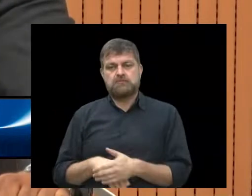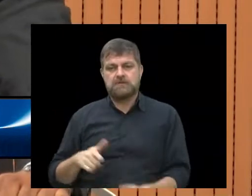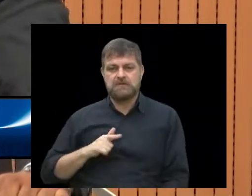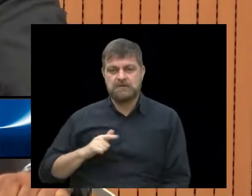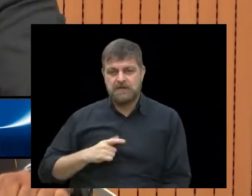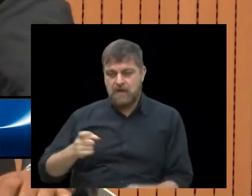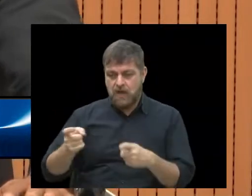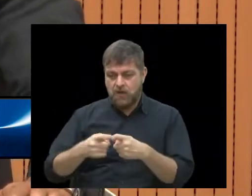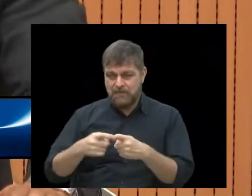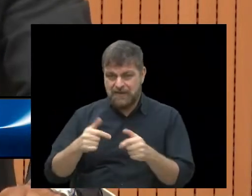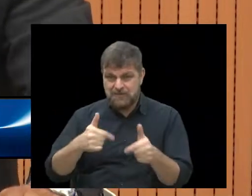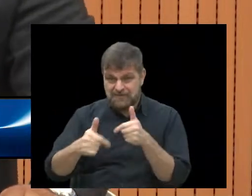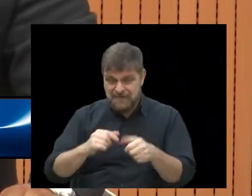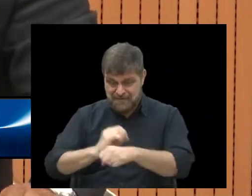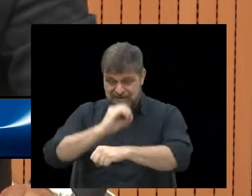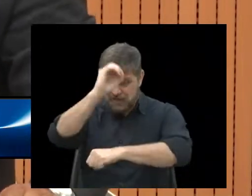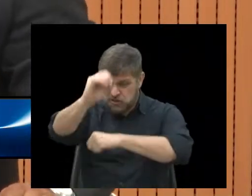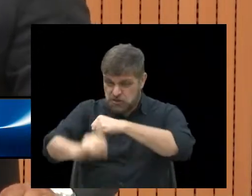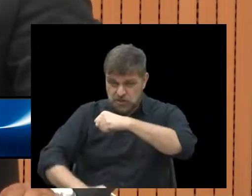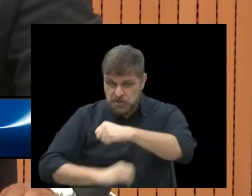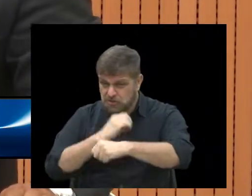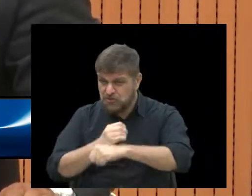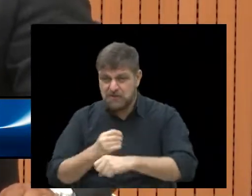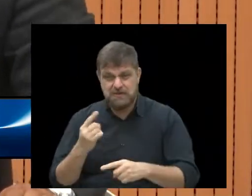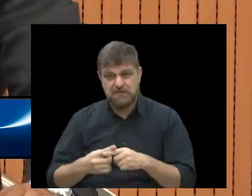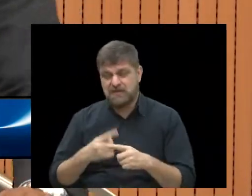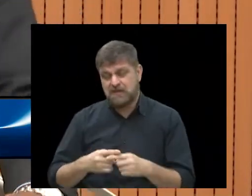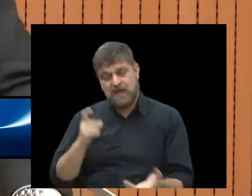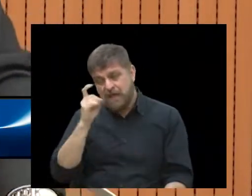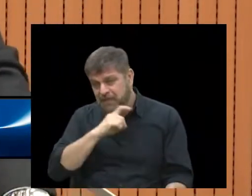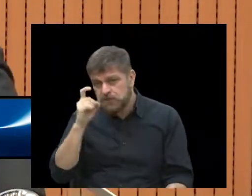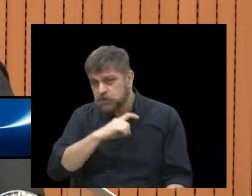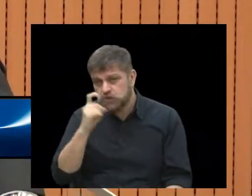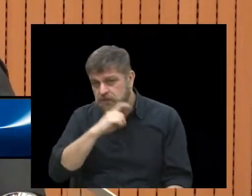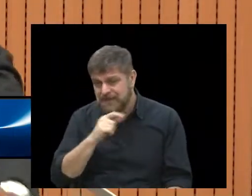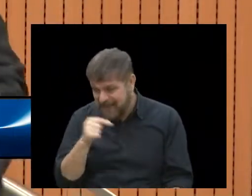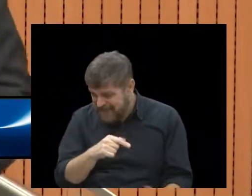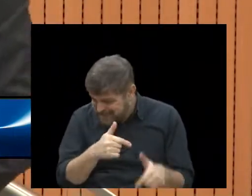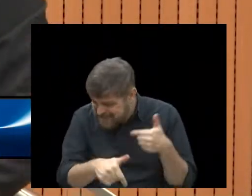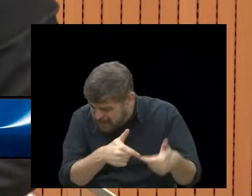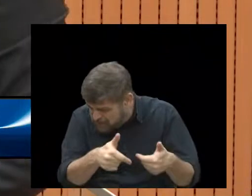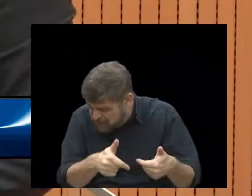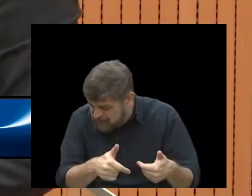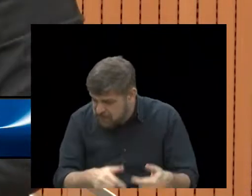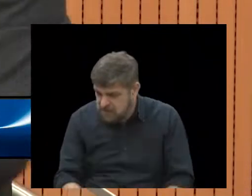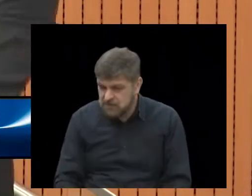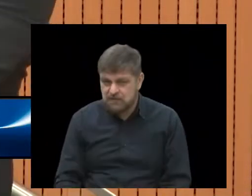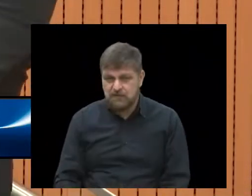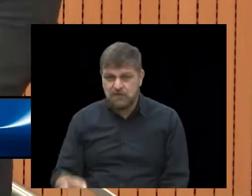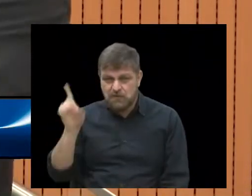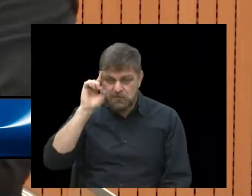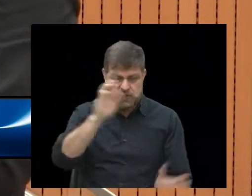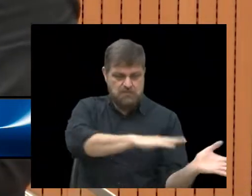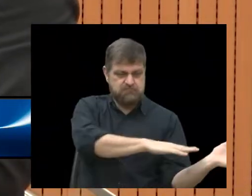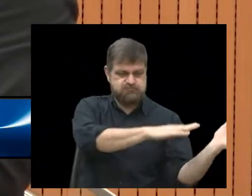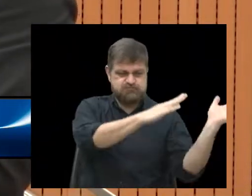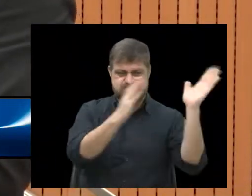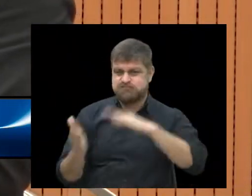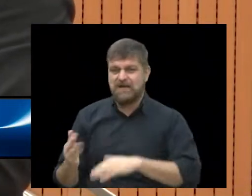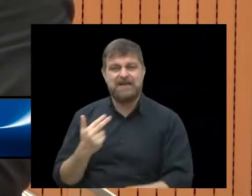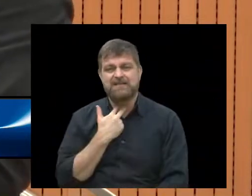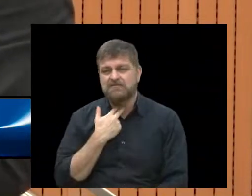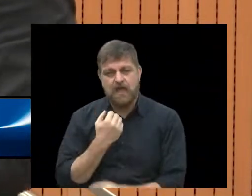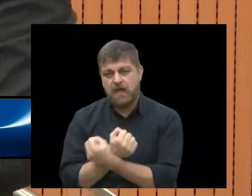que o médico trabalha 24 horas, porque não é verdade que ele trabalha 24 horas. Mas por que eles fazem